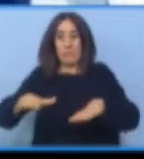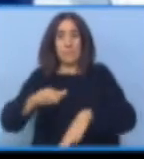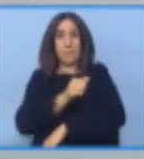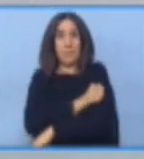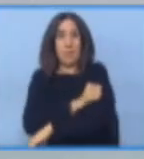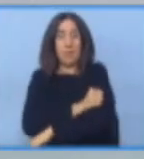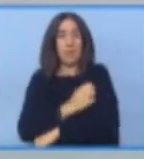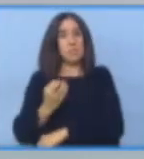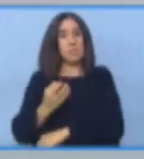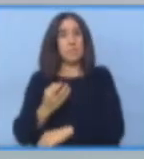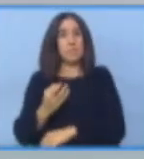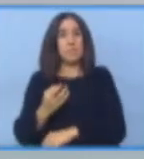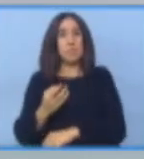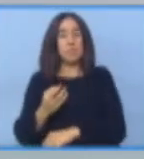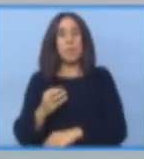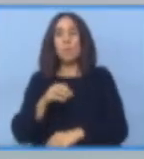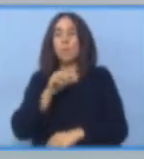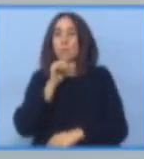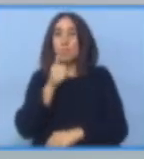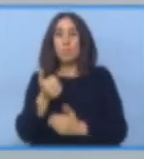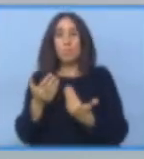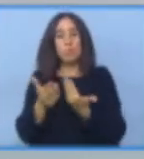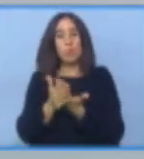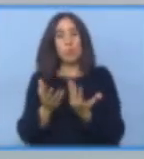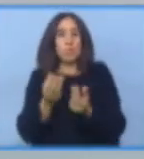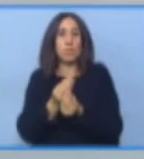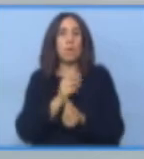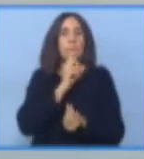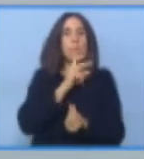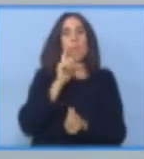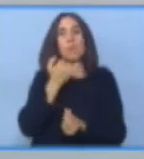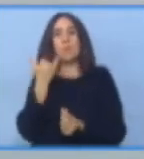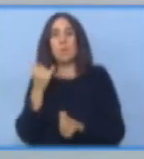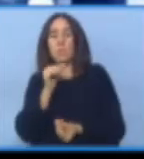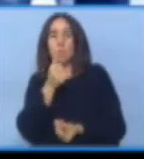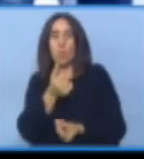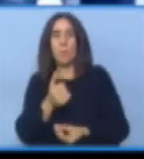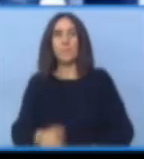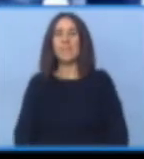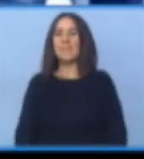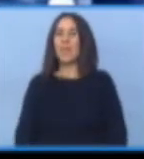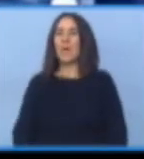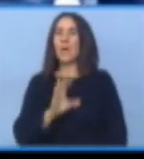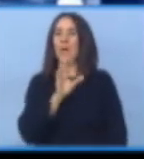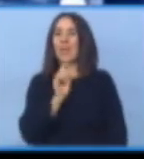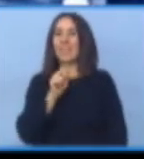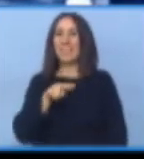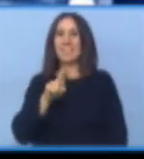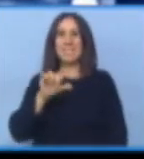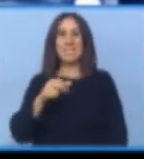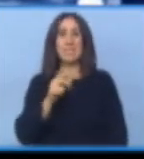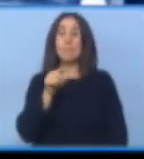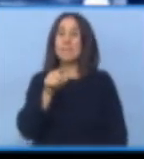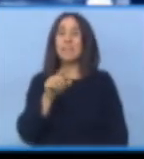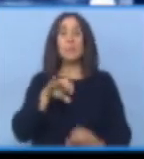casa estavam junto do leito da morte do avô ou da tia que falecia. Mas aí é um aspecto sociológico muito interessante, é